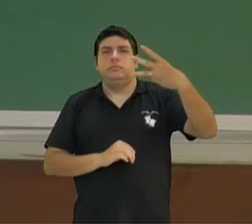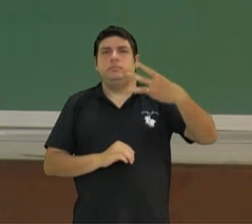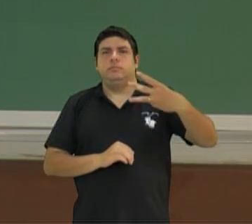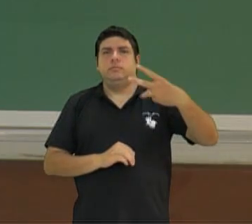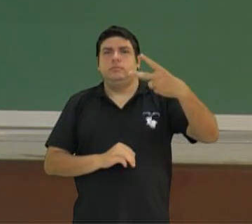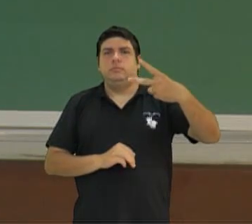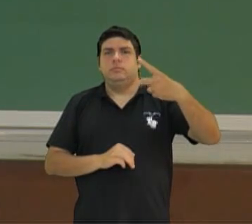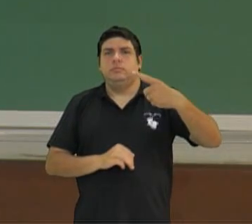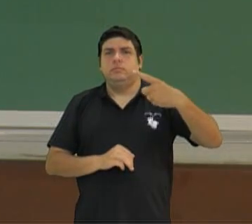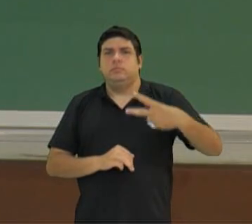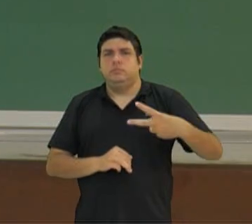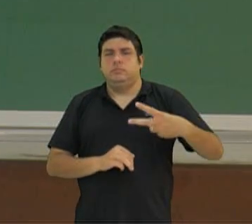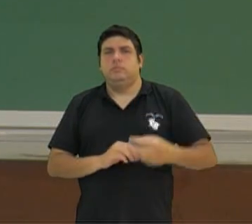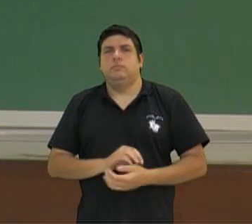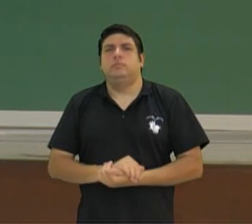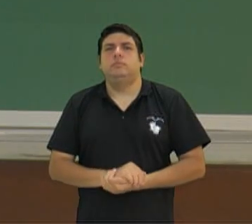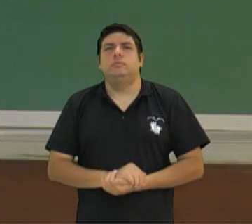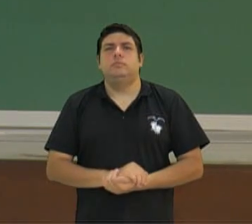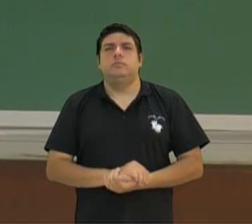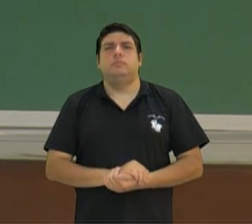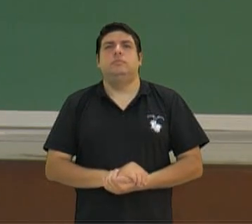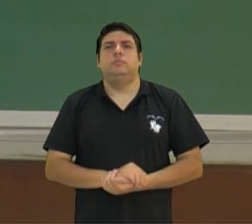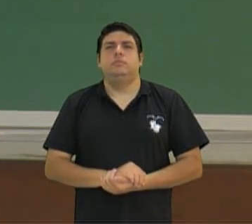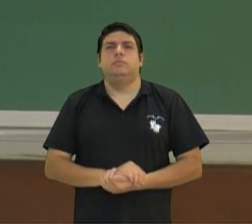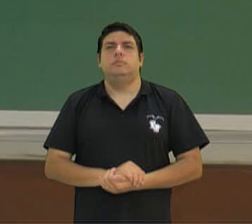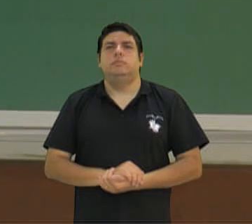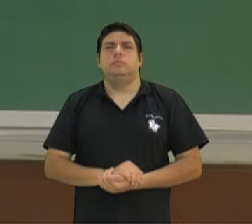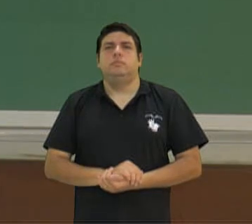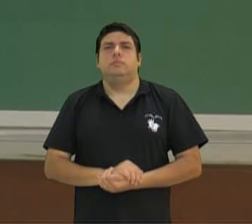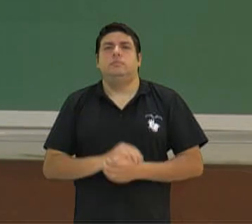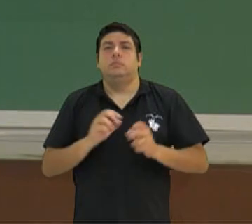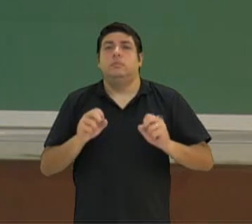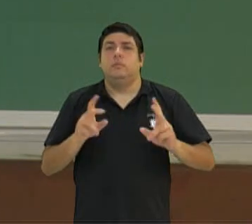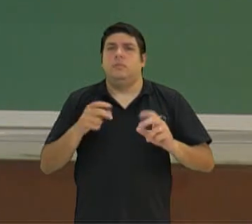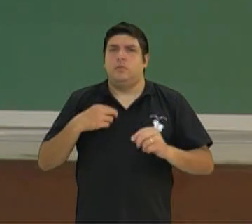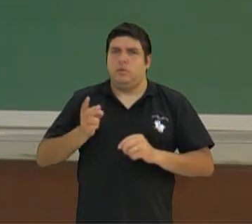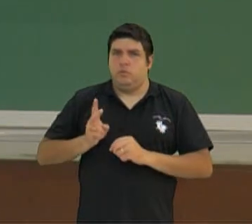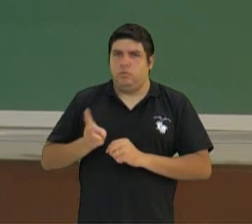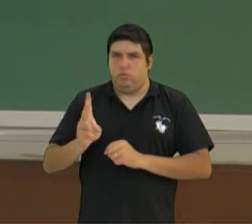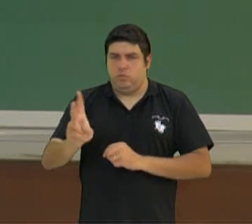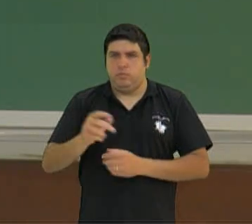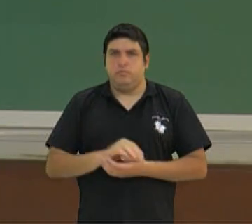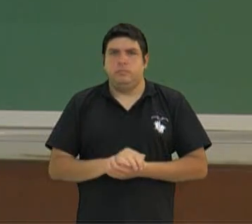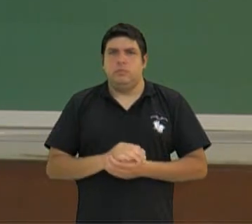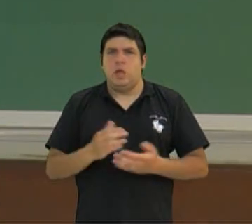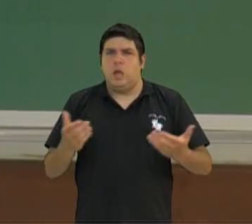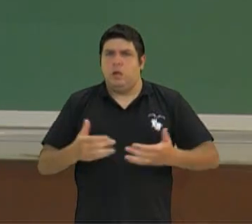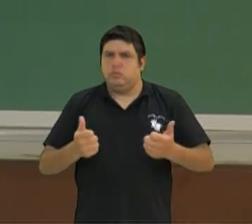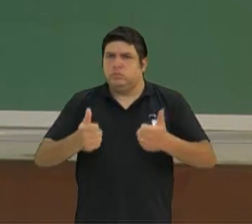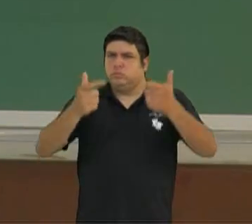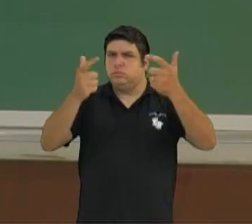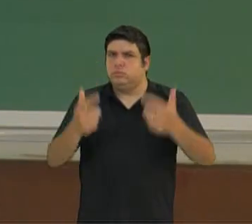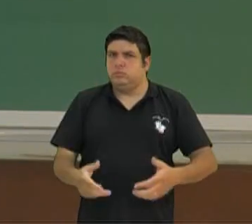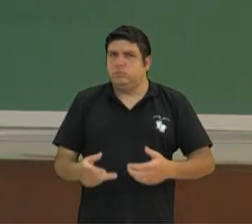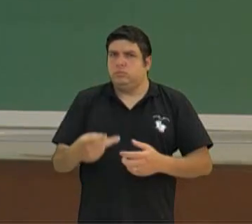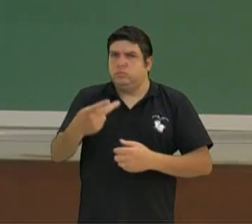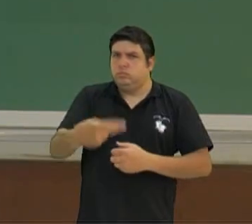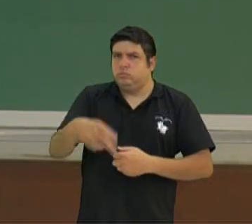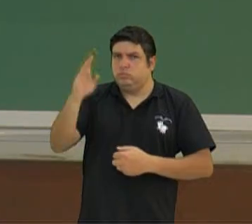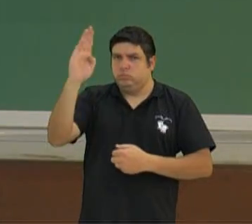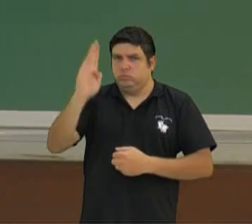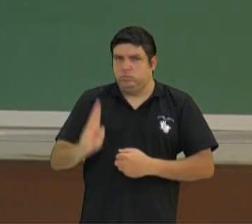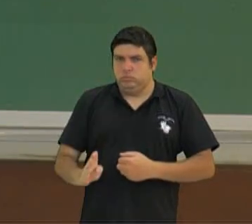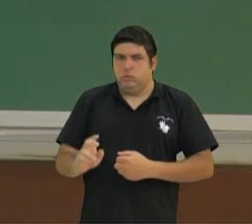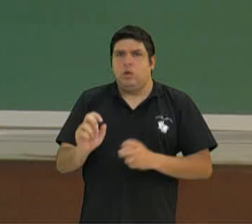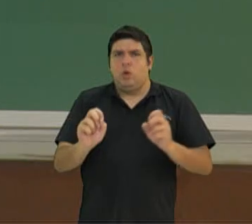33212 correta da nossa atividade. Então, continuando lá. Agora vamos falar um pouquinho do Brasil especificamente. Trouxemos essa